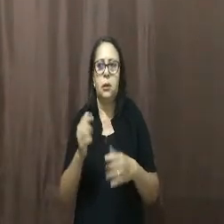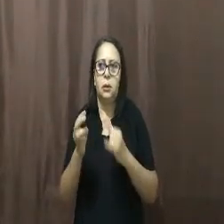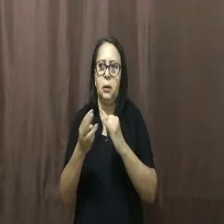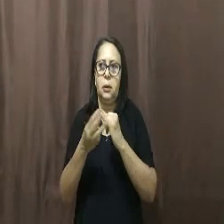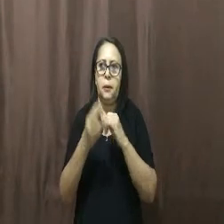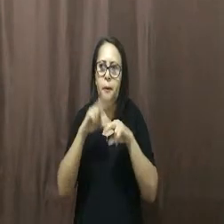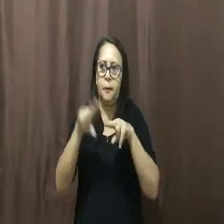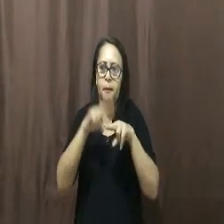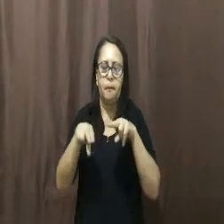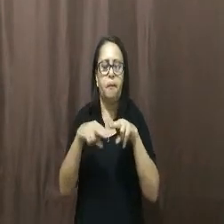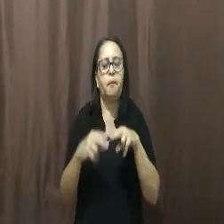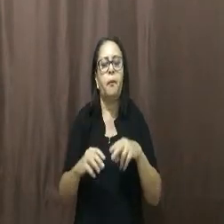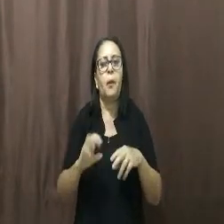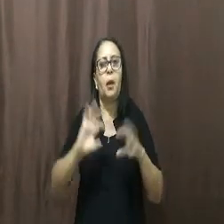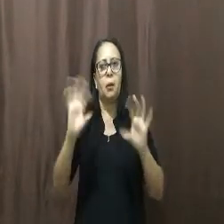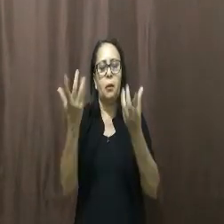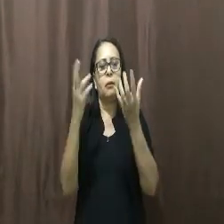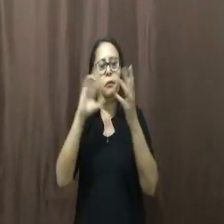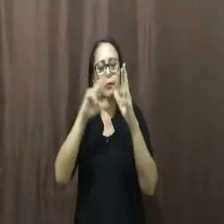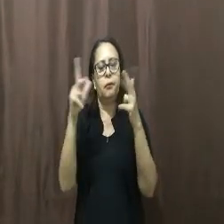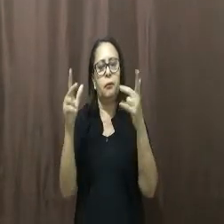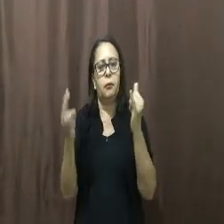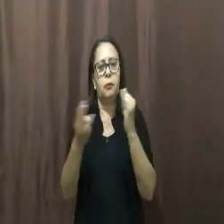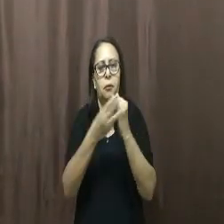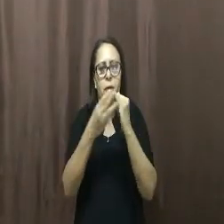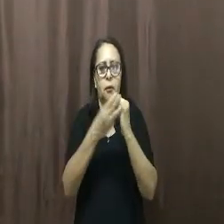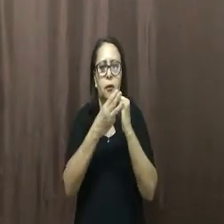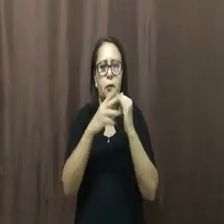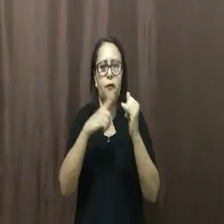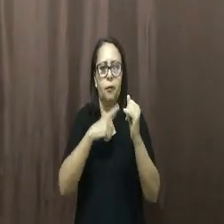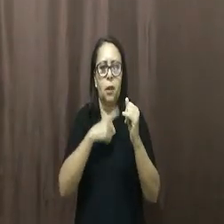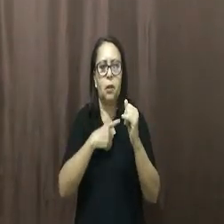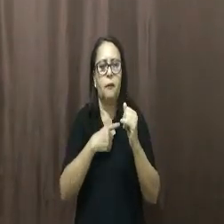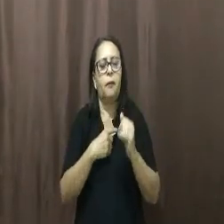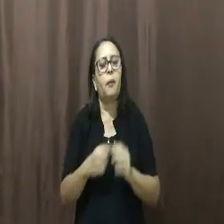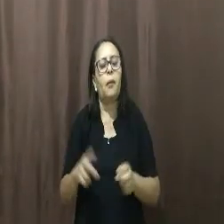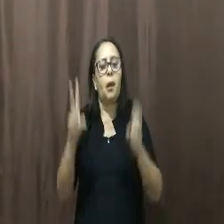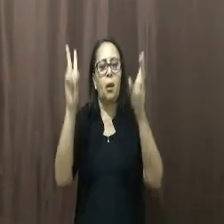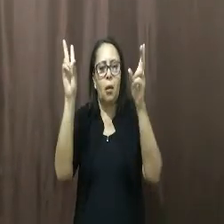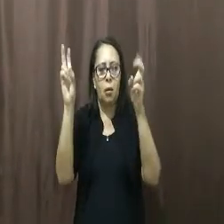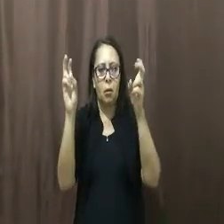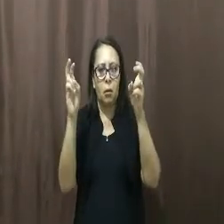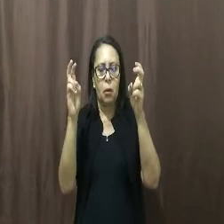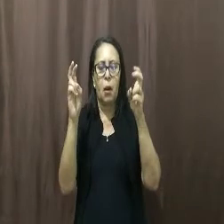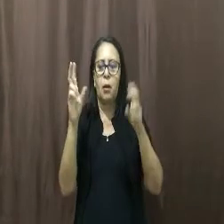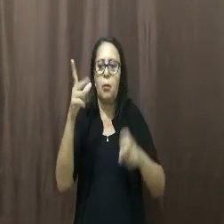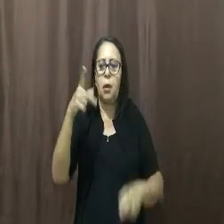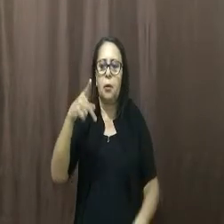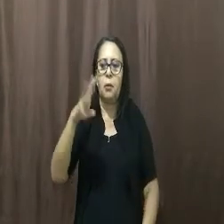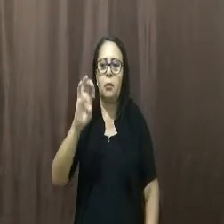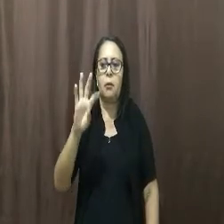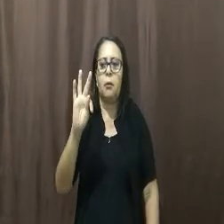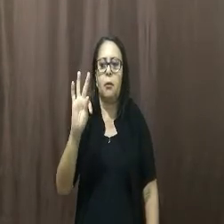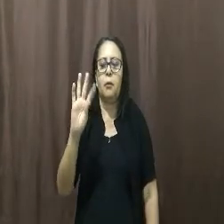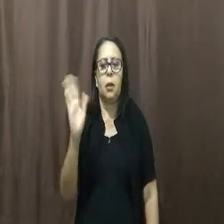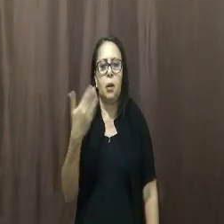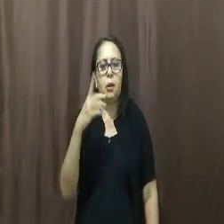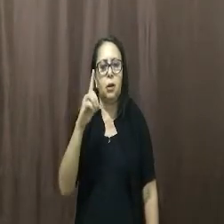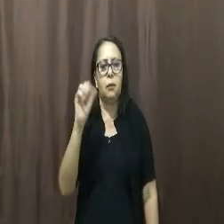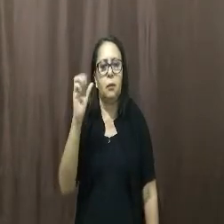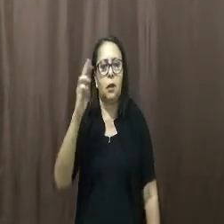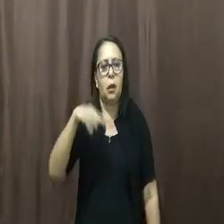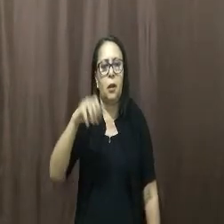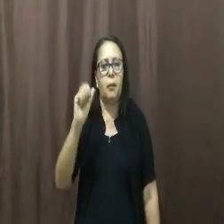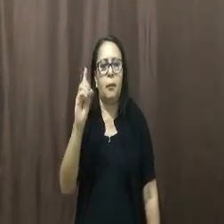já participou de eventos no IFMA, Campus Santa Inês. O nome do texto se chama O Pet